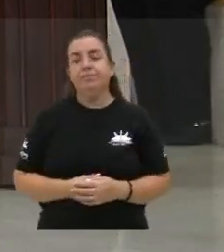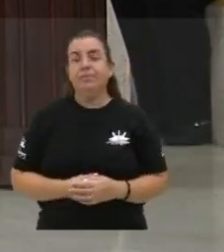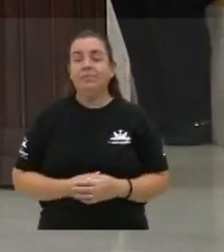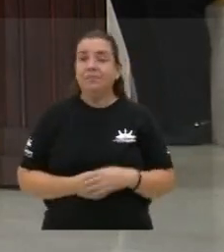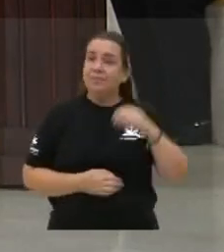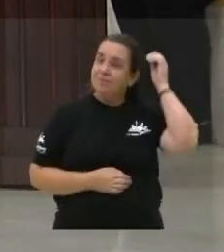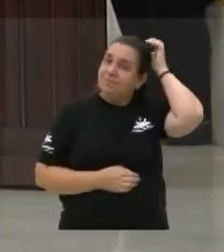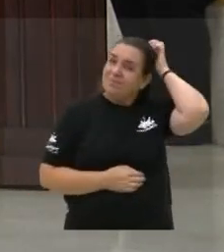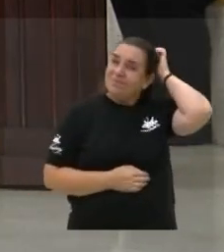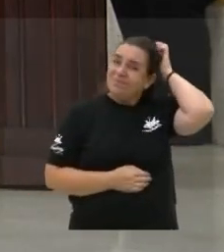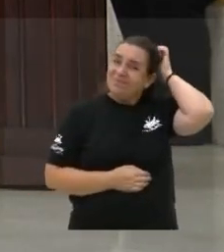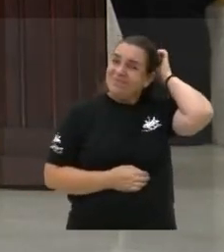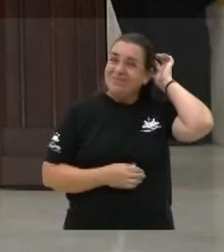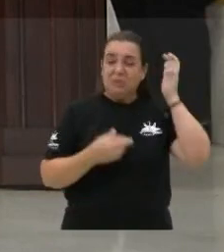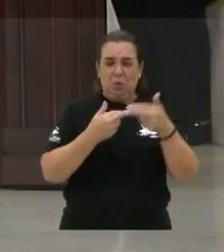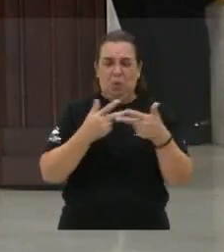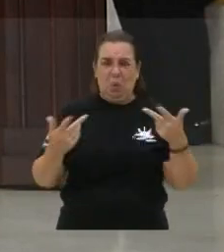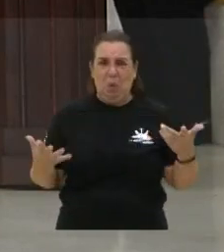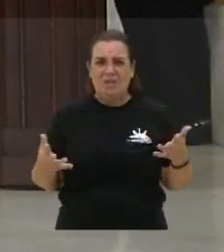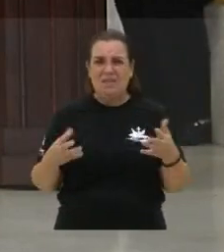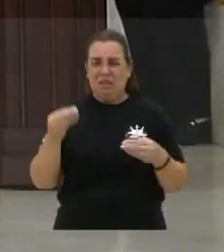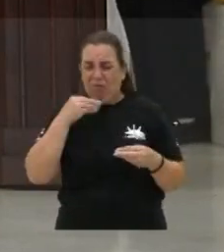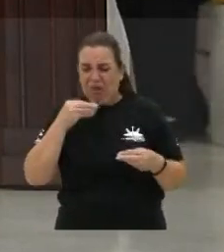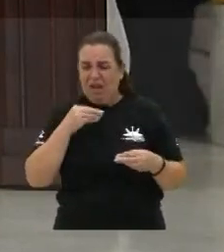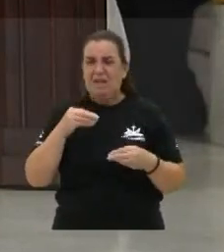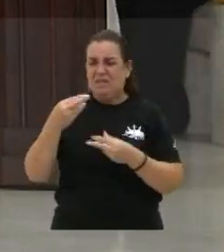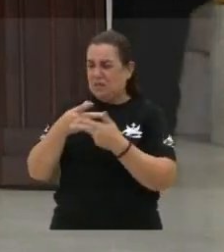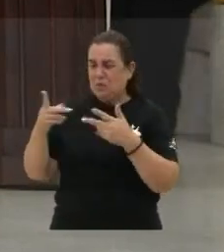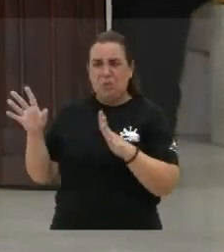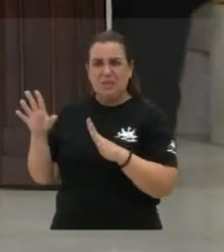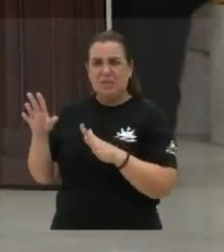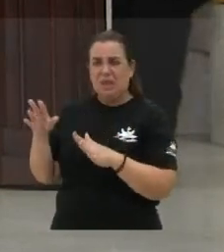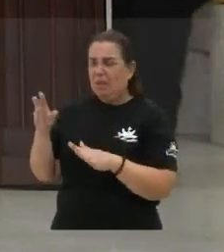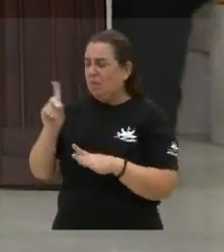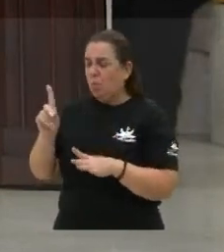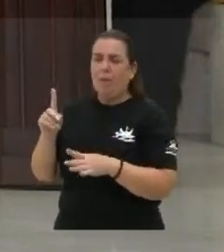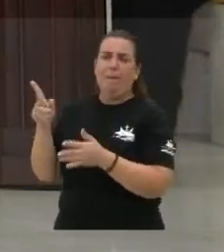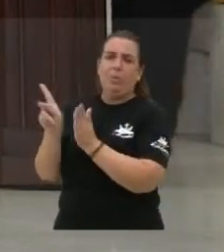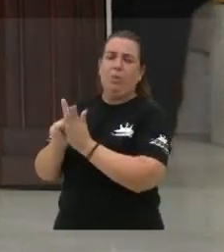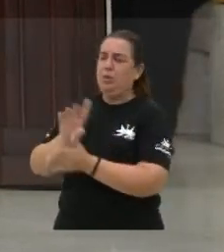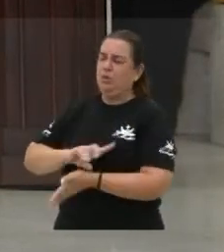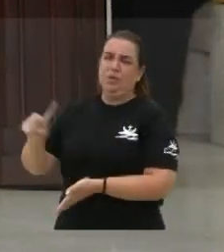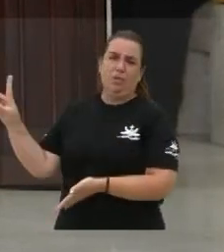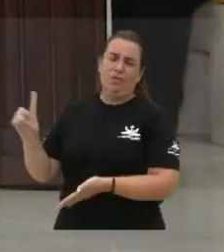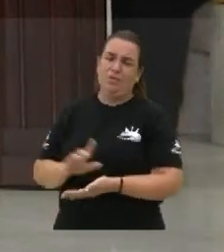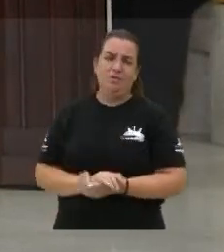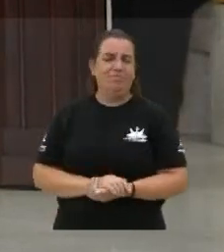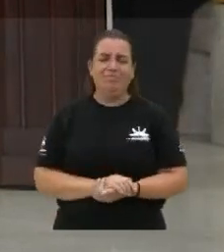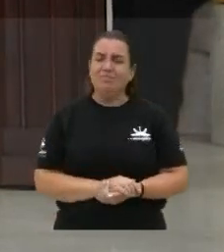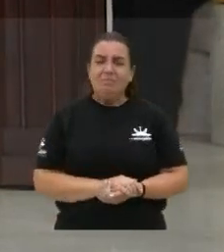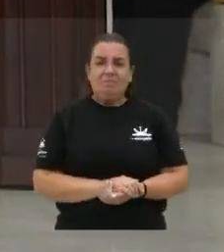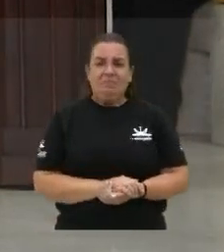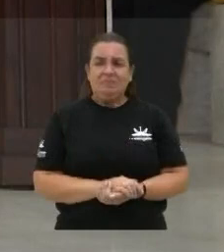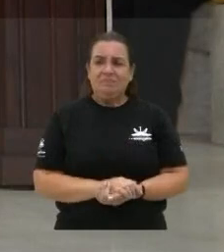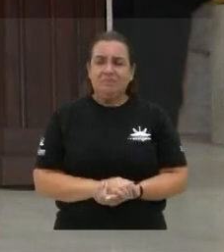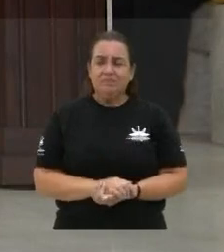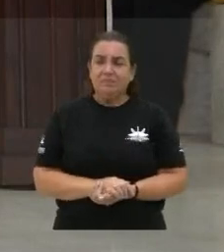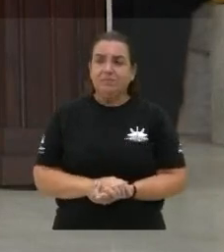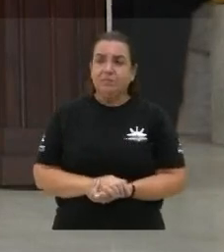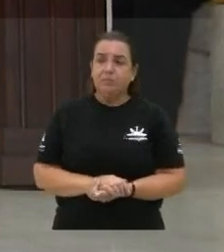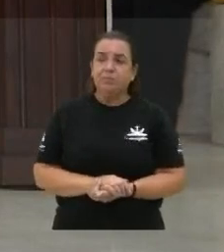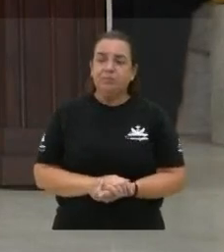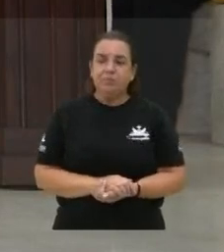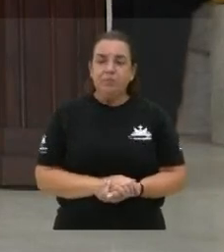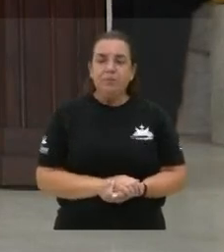com picuinhas. Isso não é de Deus. Por